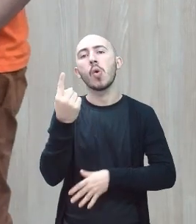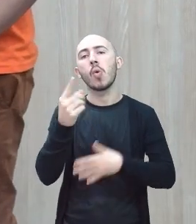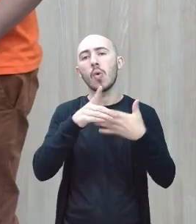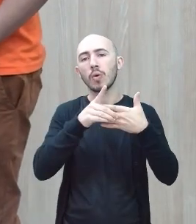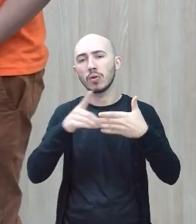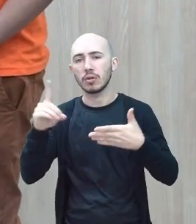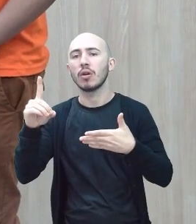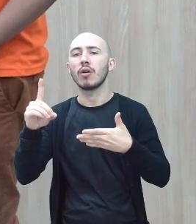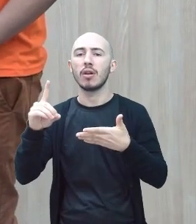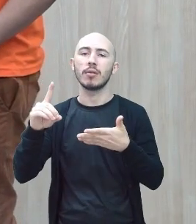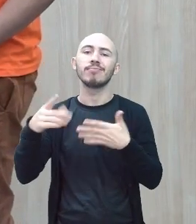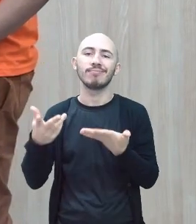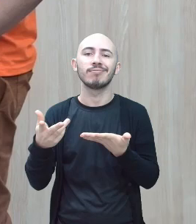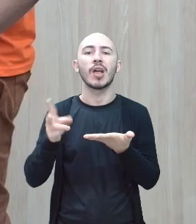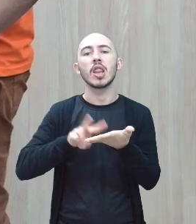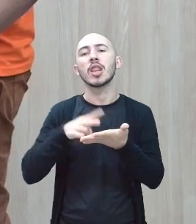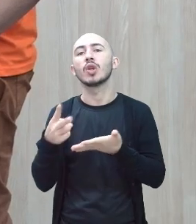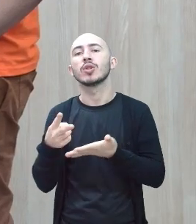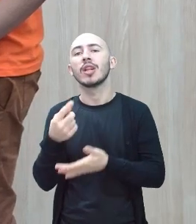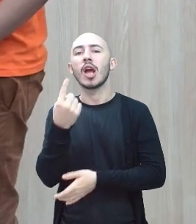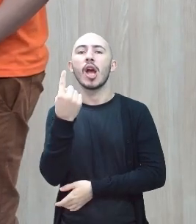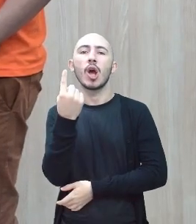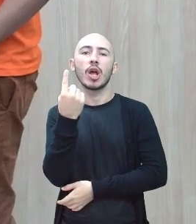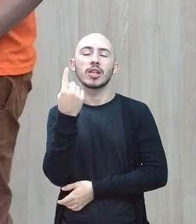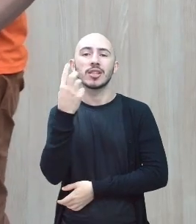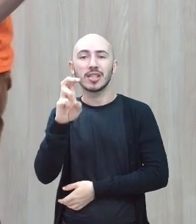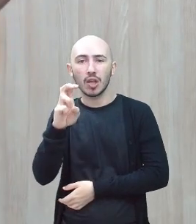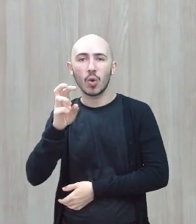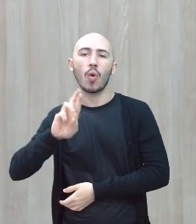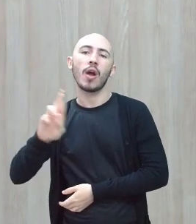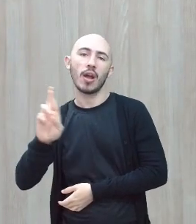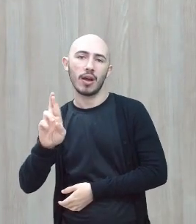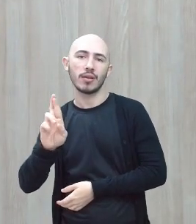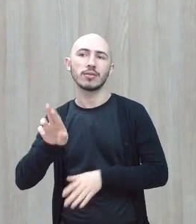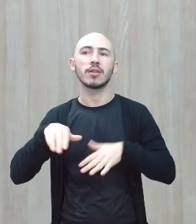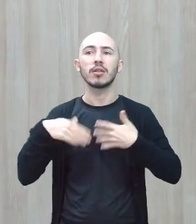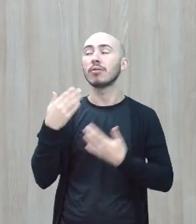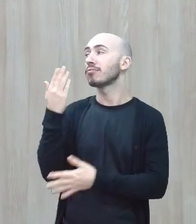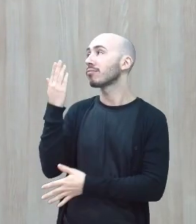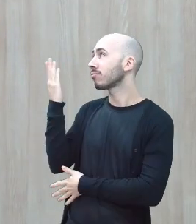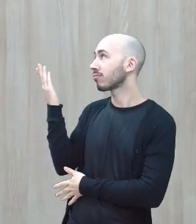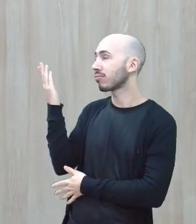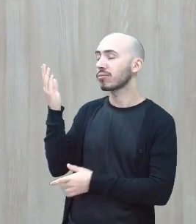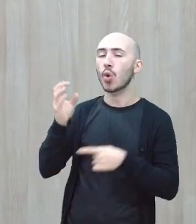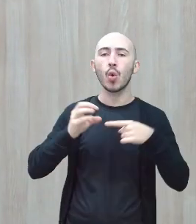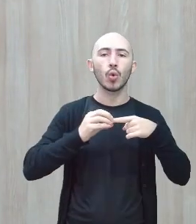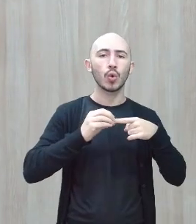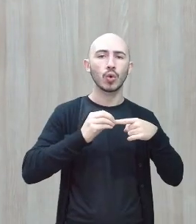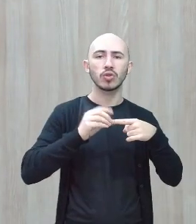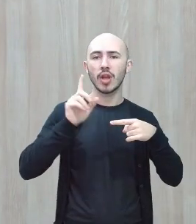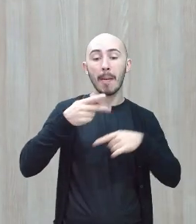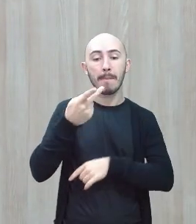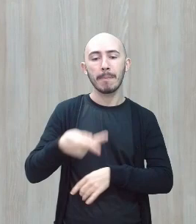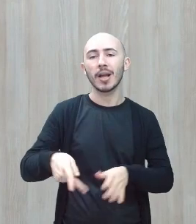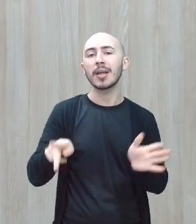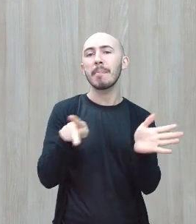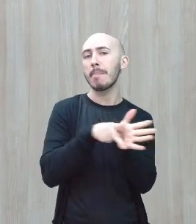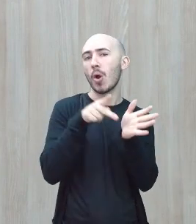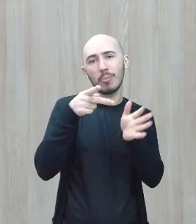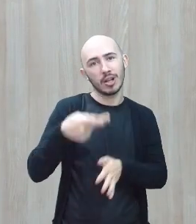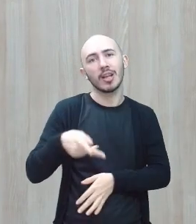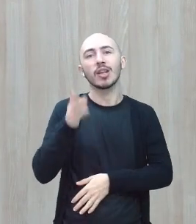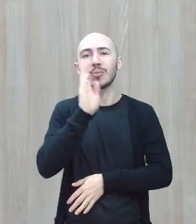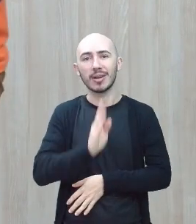Misericórdia. Coxinha. Coxinha, como é uma comida nativa, então coxinha é coxinha mesmo, não existe isso em